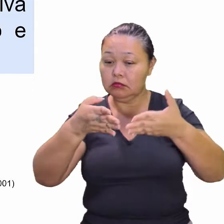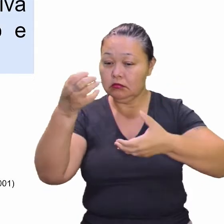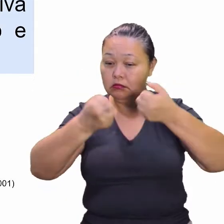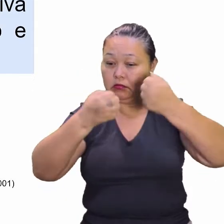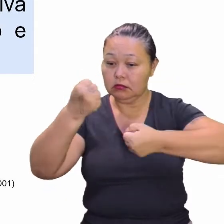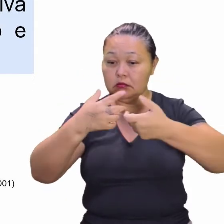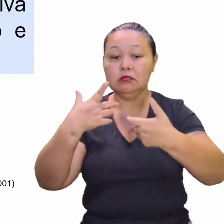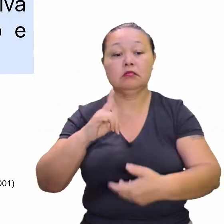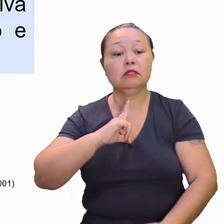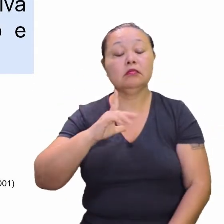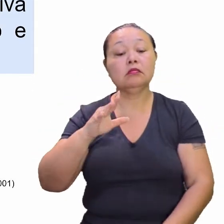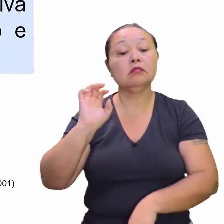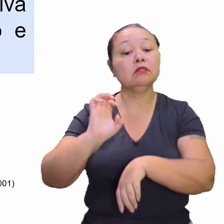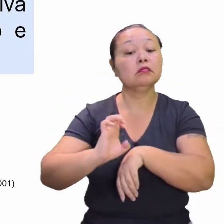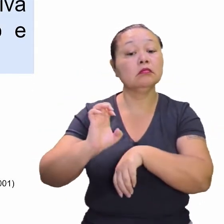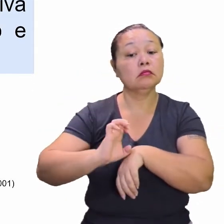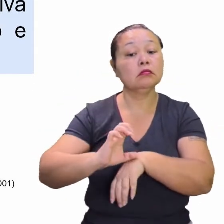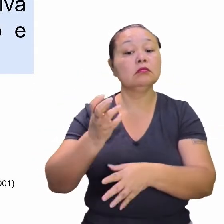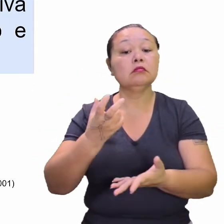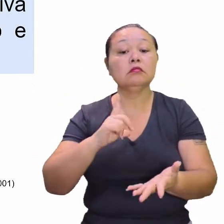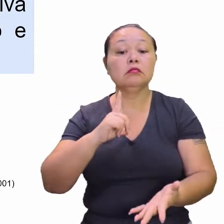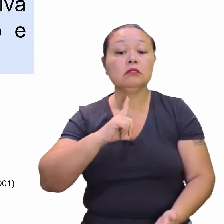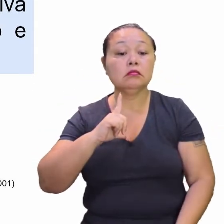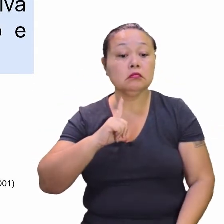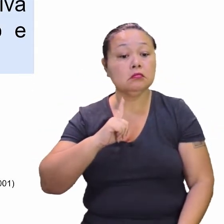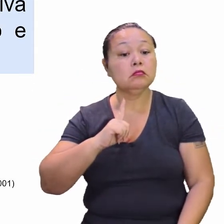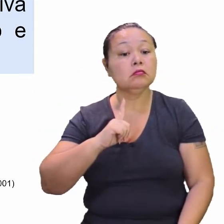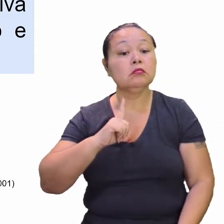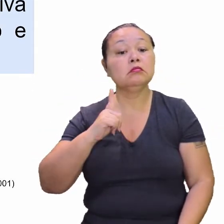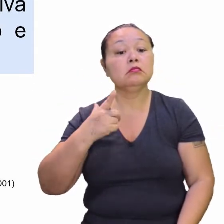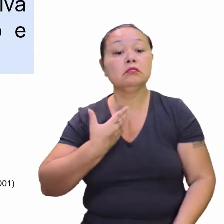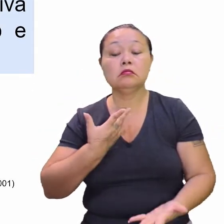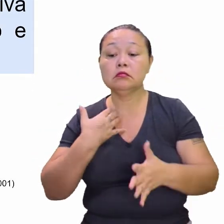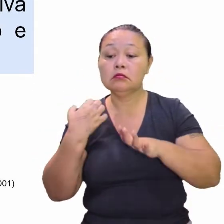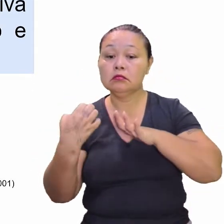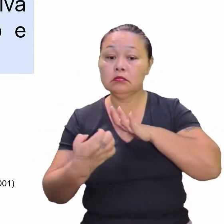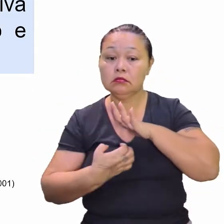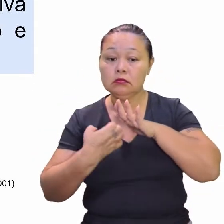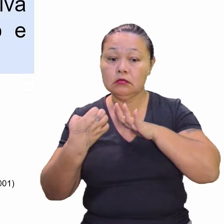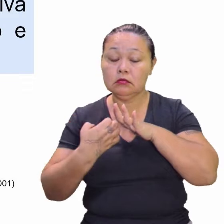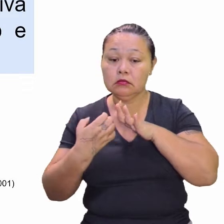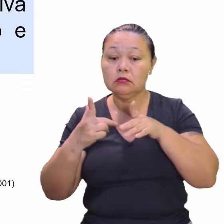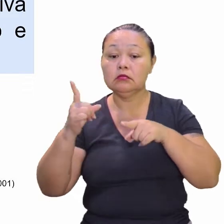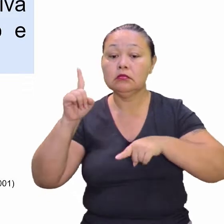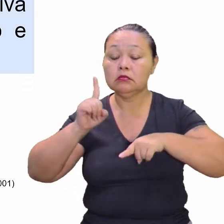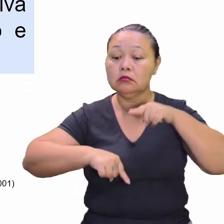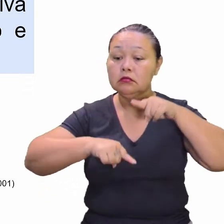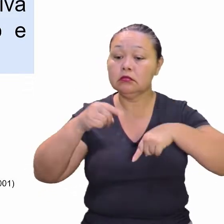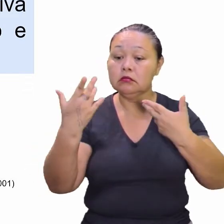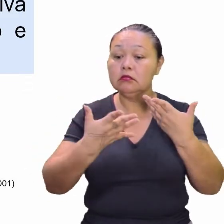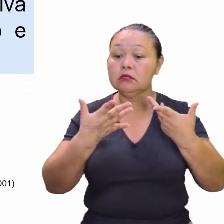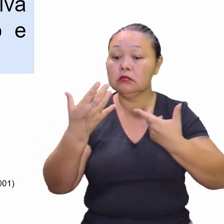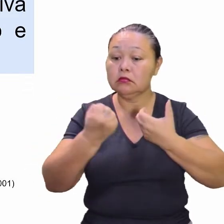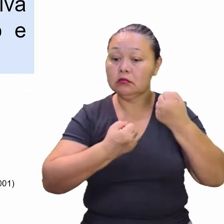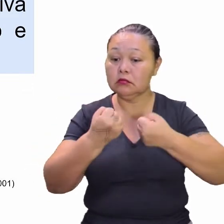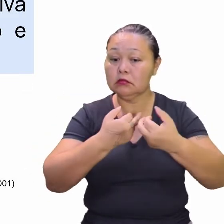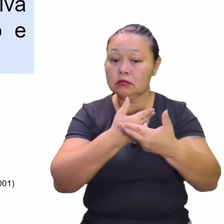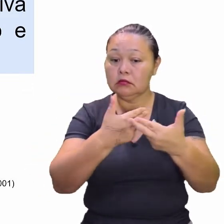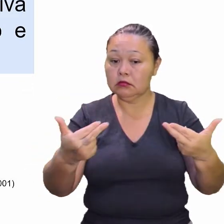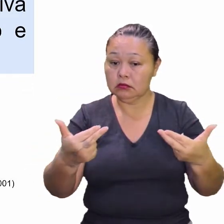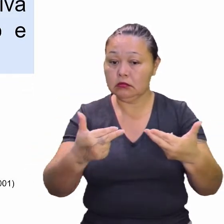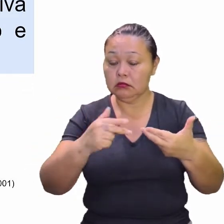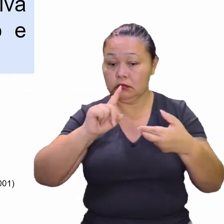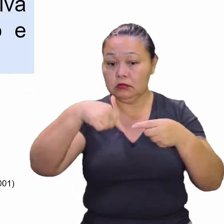Nós, estado de Rondônia, dispomos ainda de uma quantidade significativa de indústrias de laticínio. Olha,